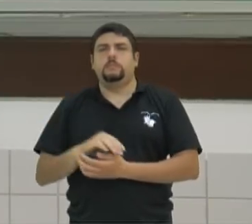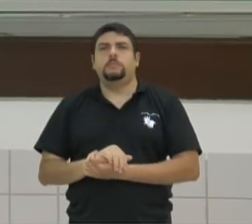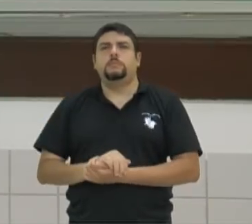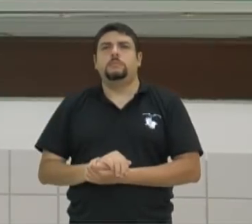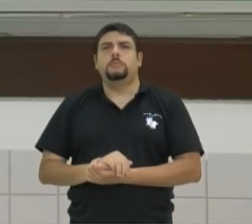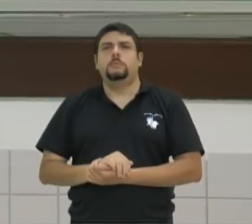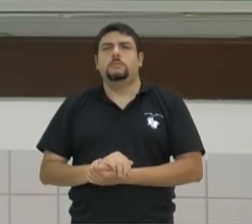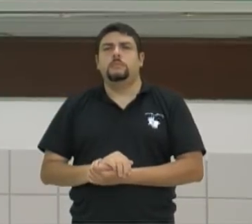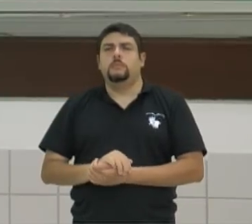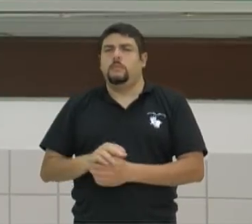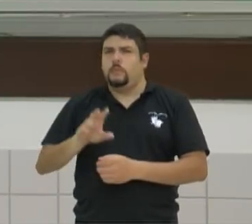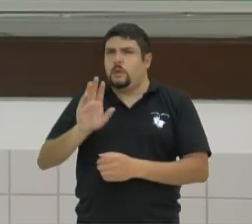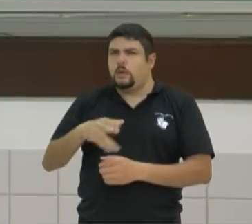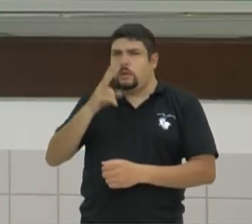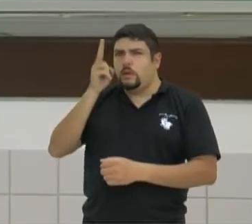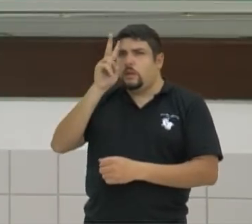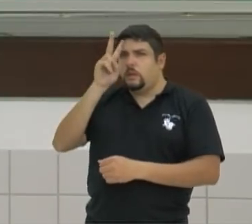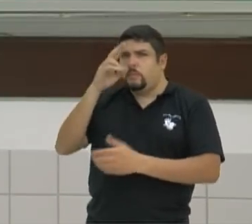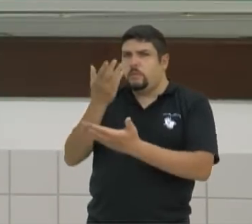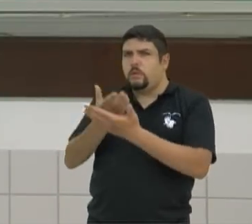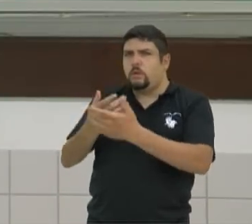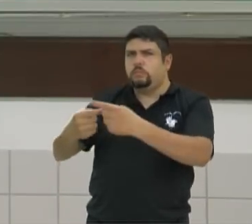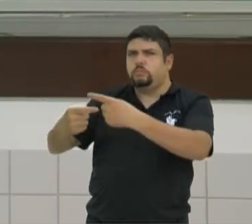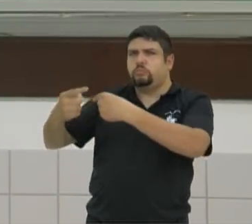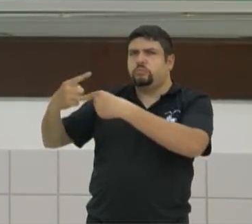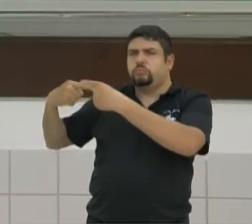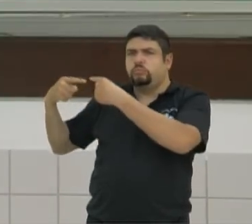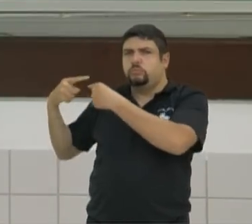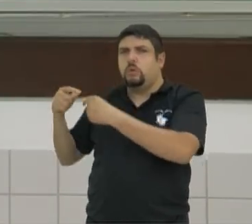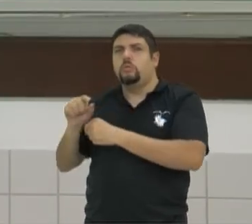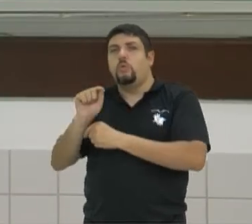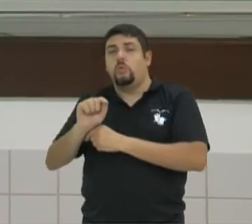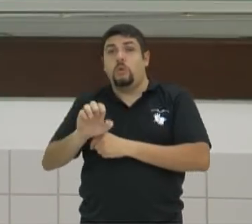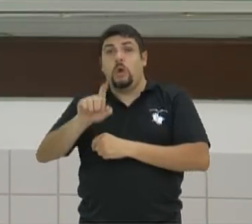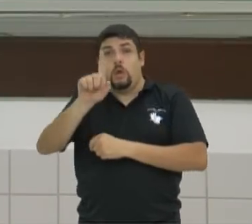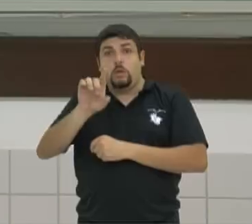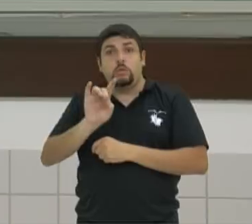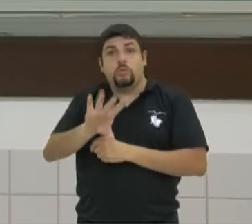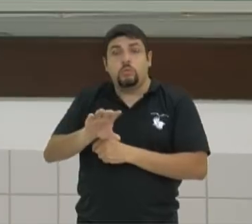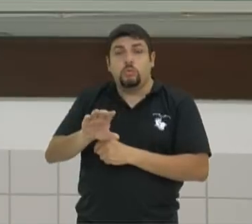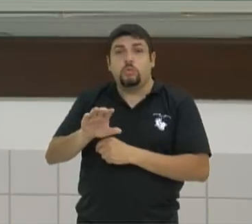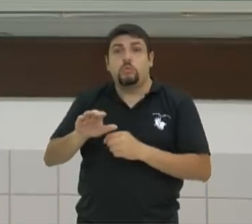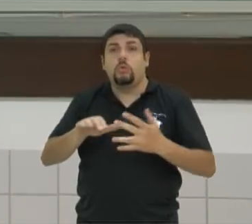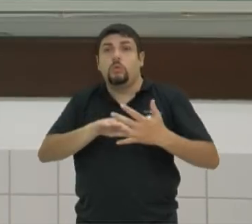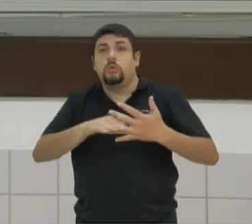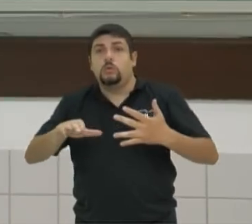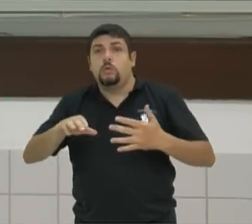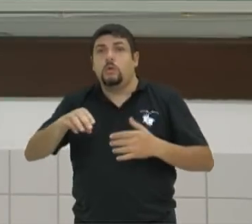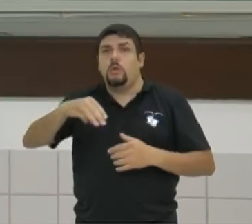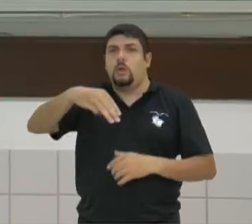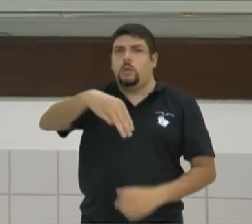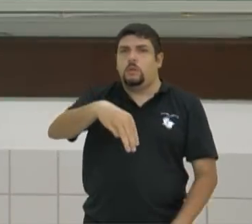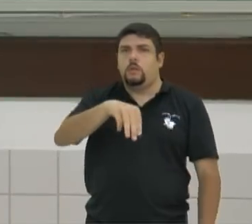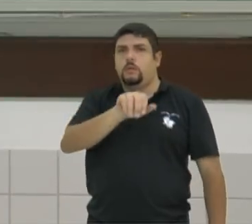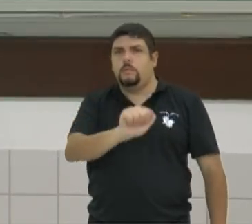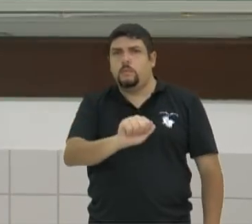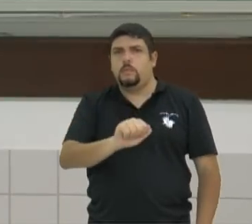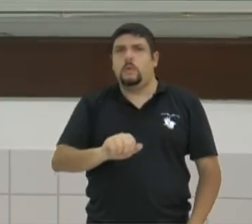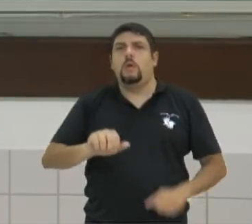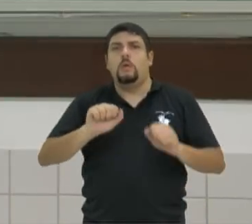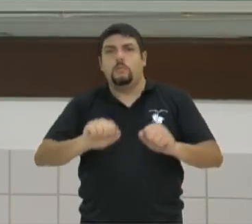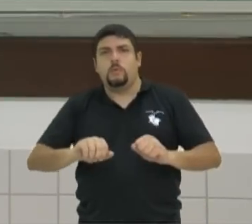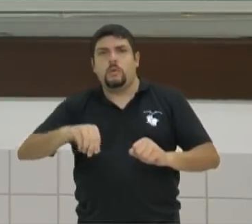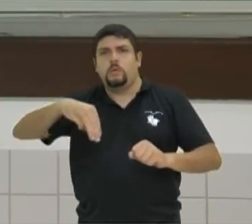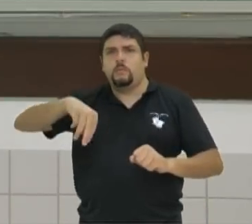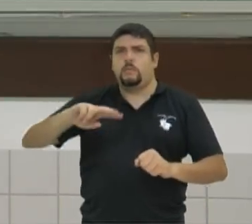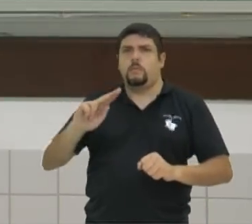para trás de média aritmética, você precisa lembrar que não existe apenas esse tipo de média. A média pode ser aritmética, ela pode ser harmônica, ela